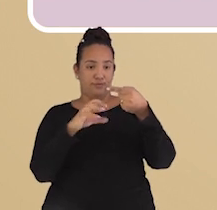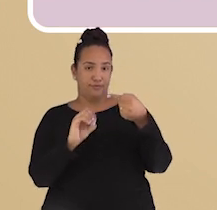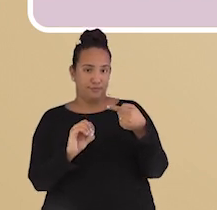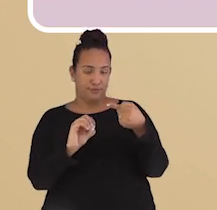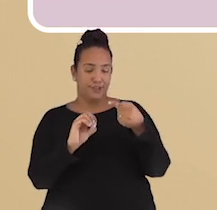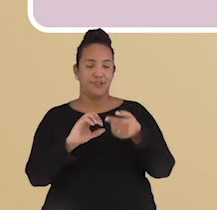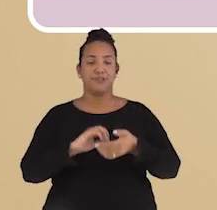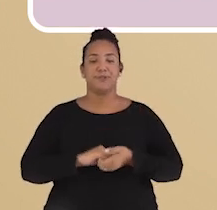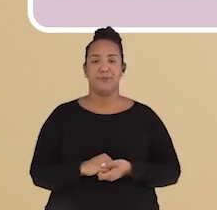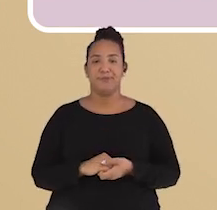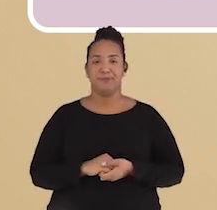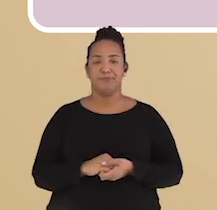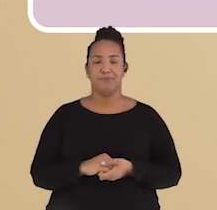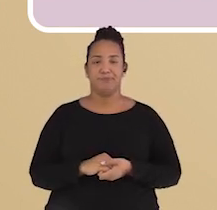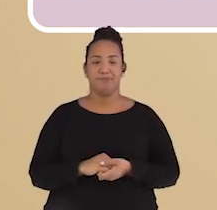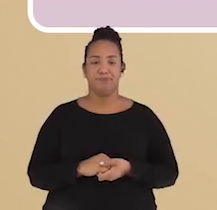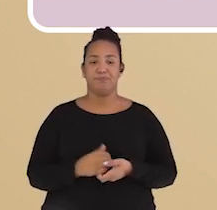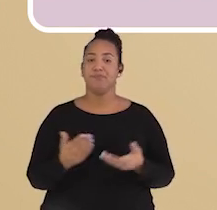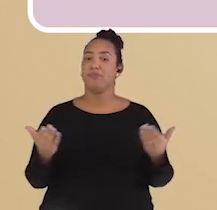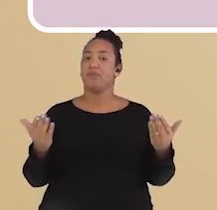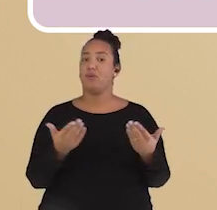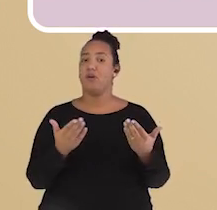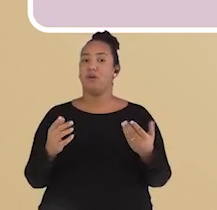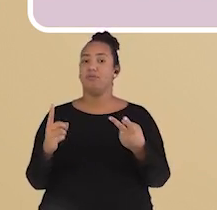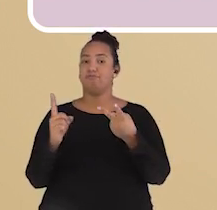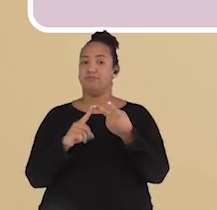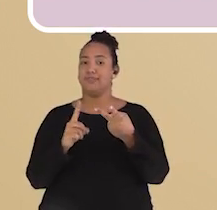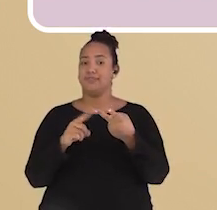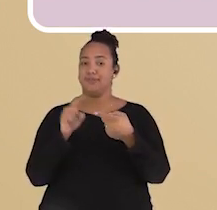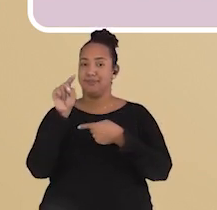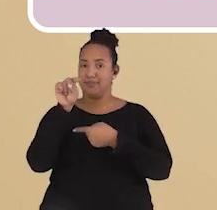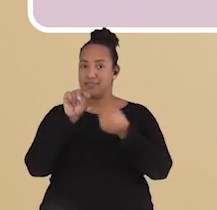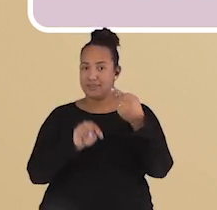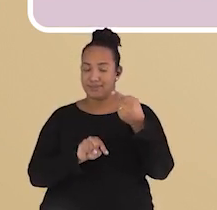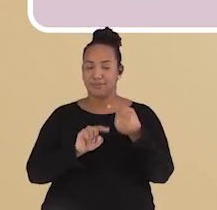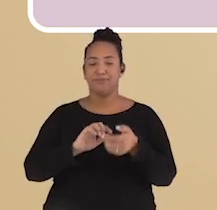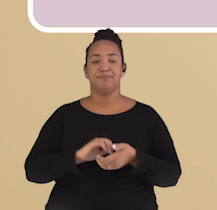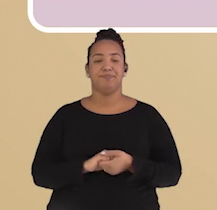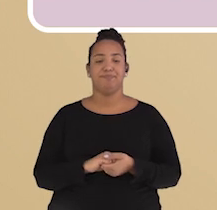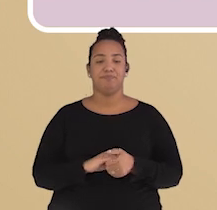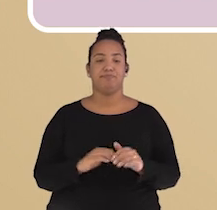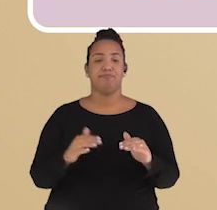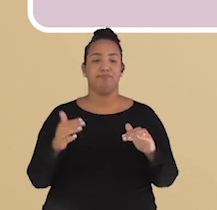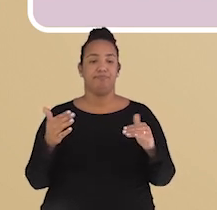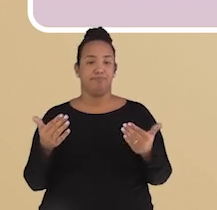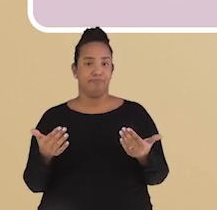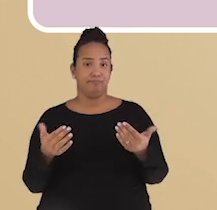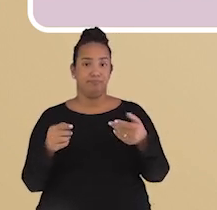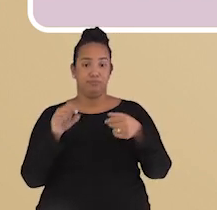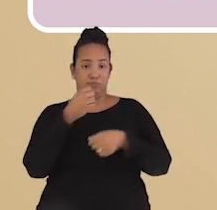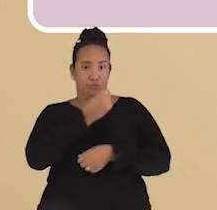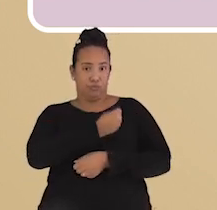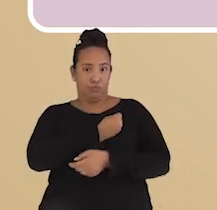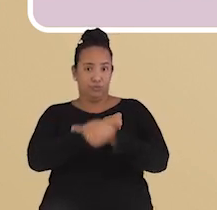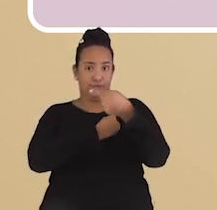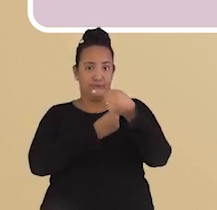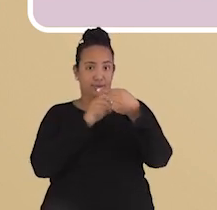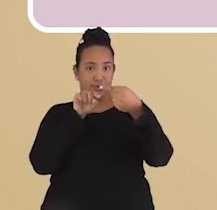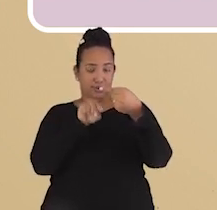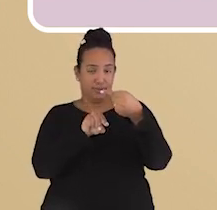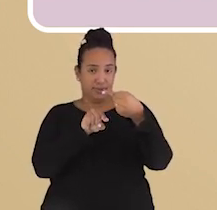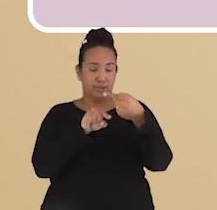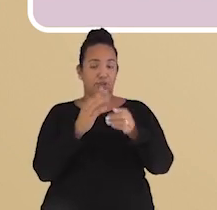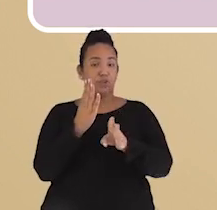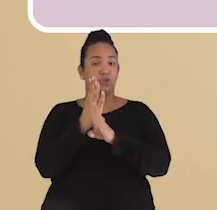8/20. Vamos transformar a segunda fração. Ao observar o denominador, descobrimos que ele